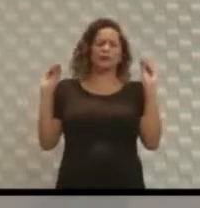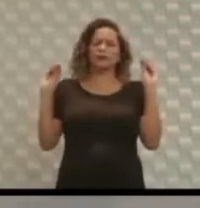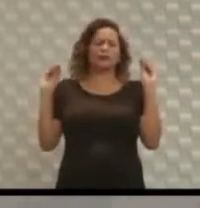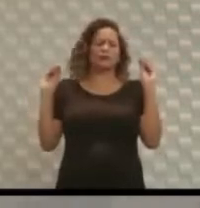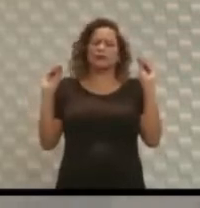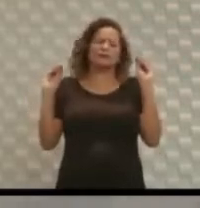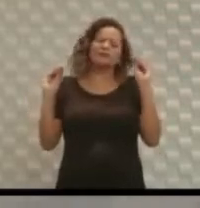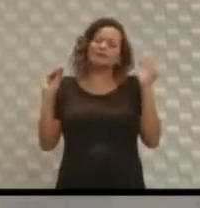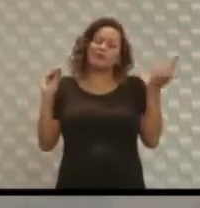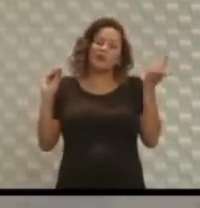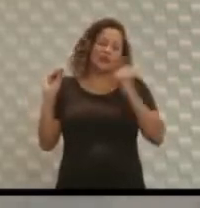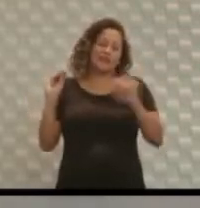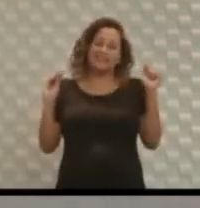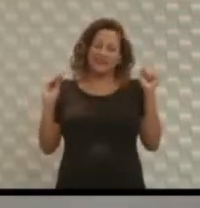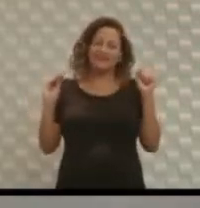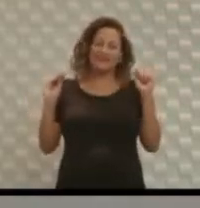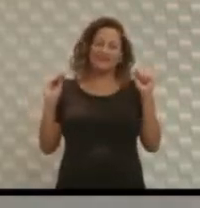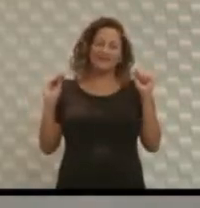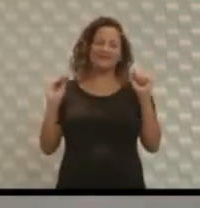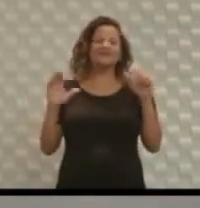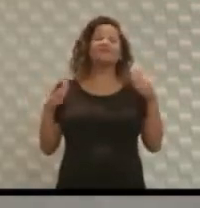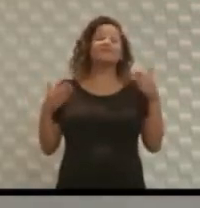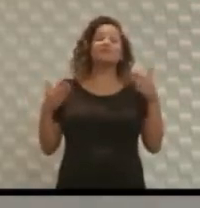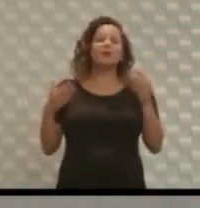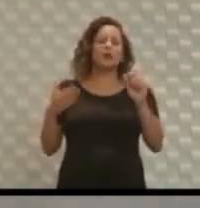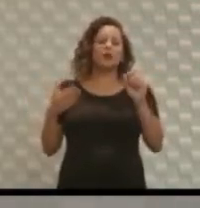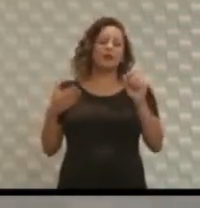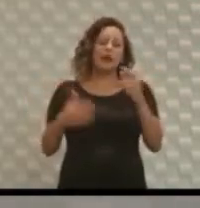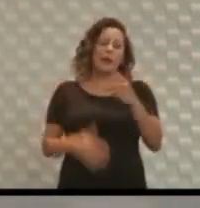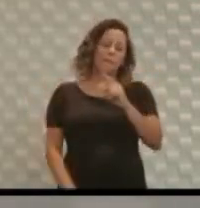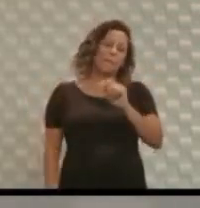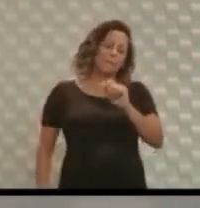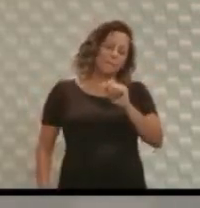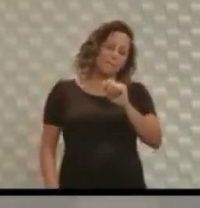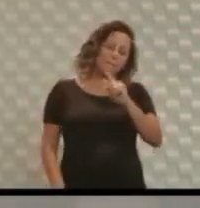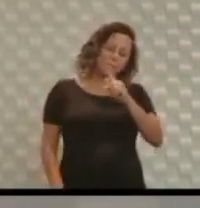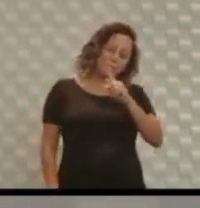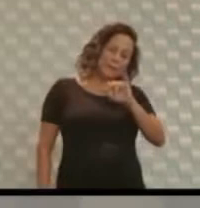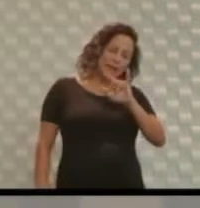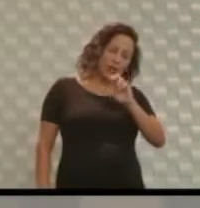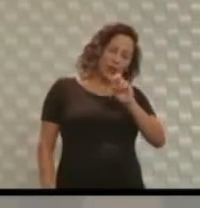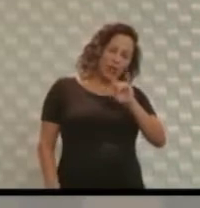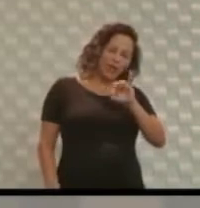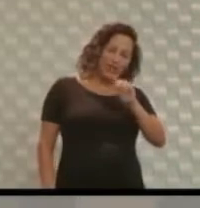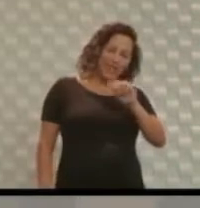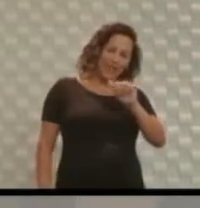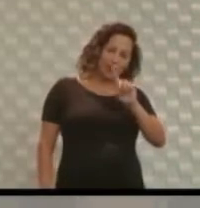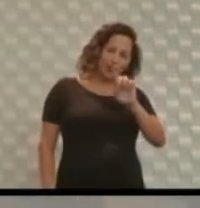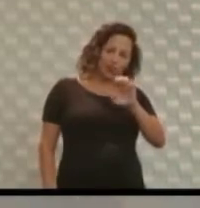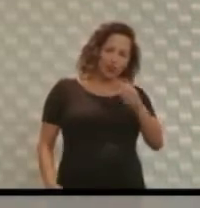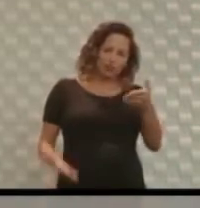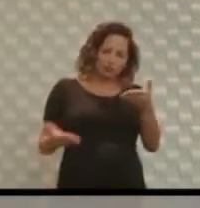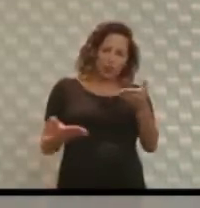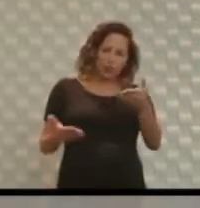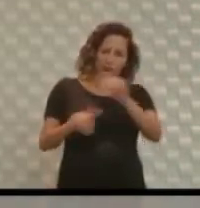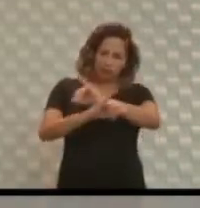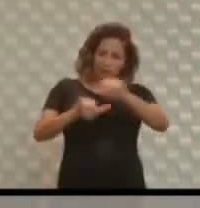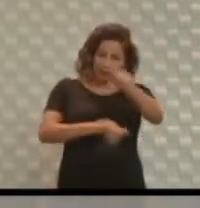vencidos. Então, prioridade é a palavra que eu deixo para você. Você pode repetir